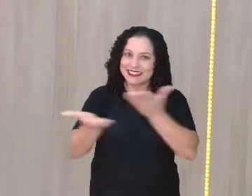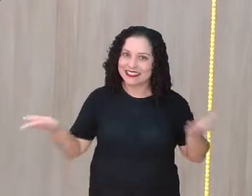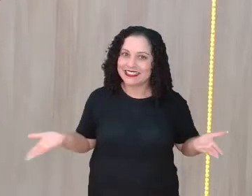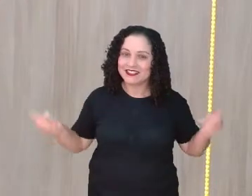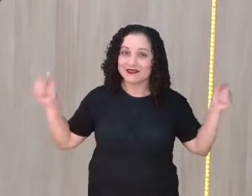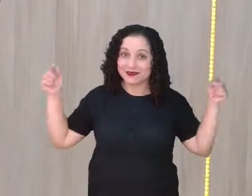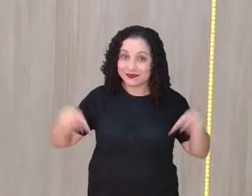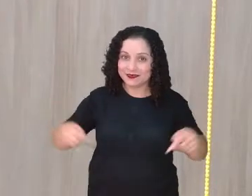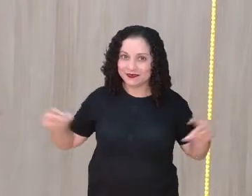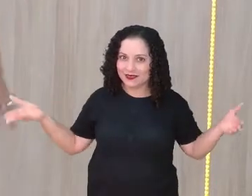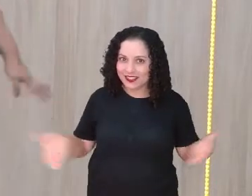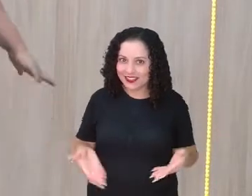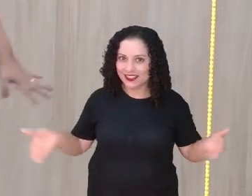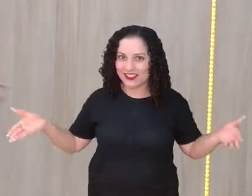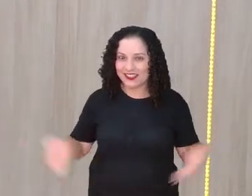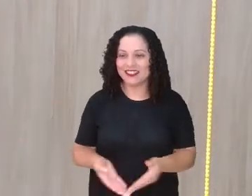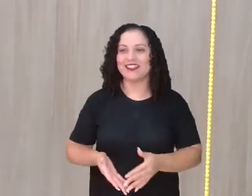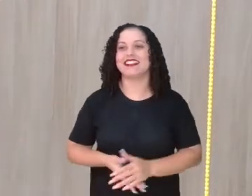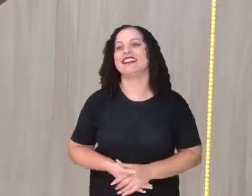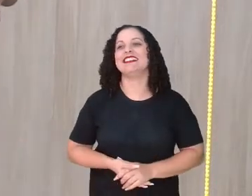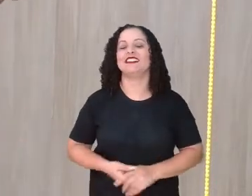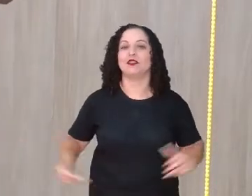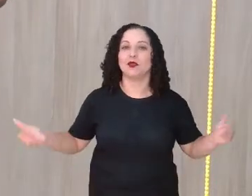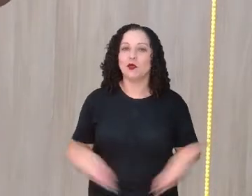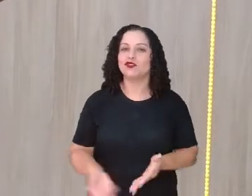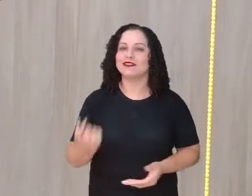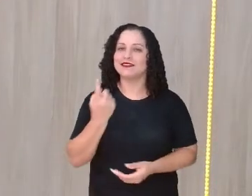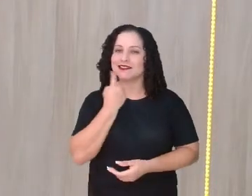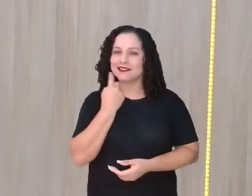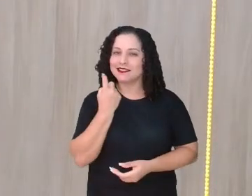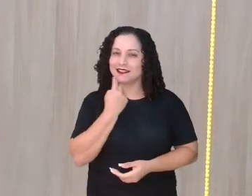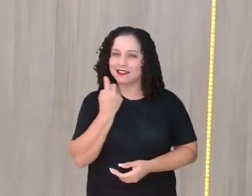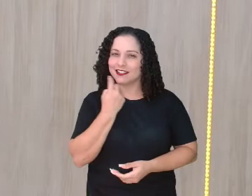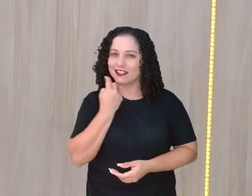povo, cheguei por aqui, ó, nessa sexta-feira